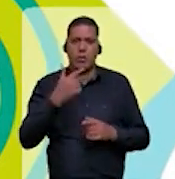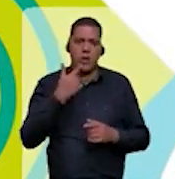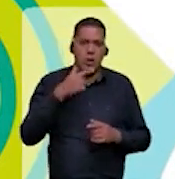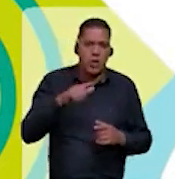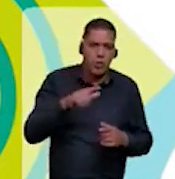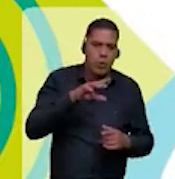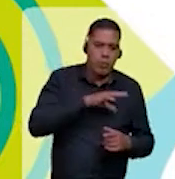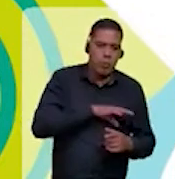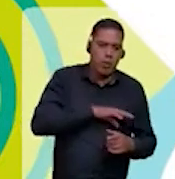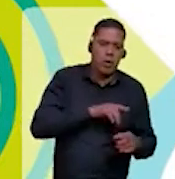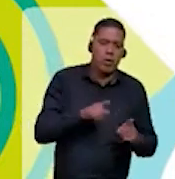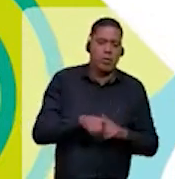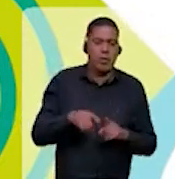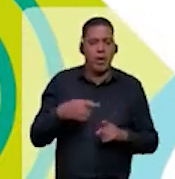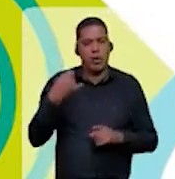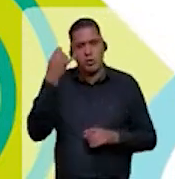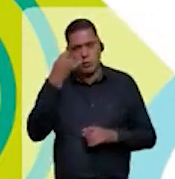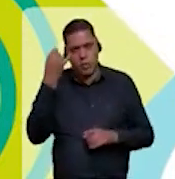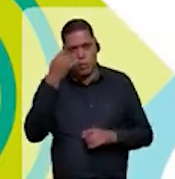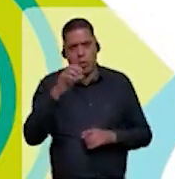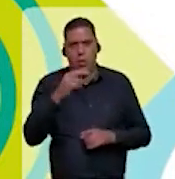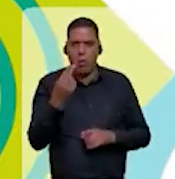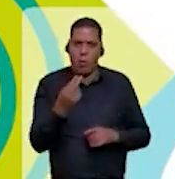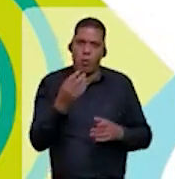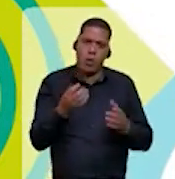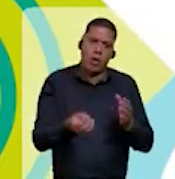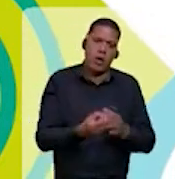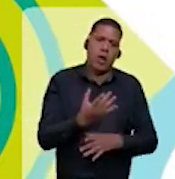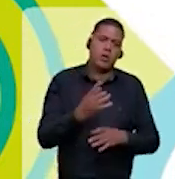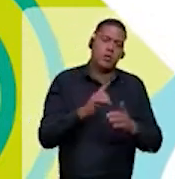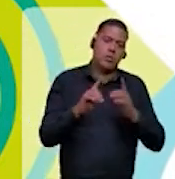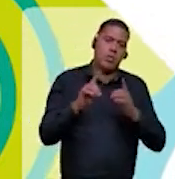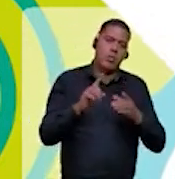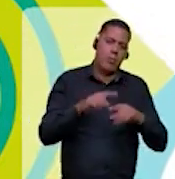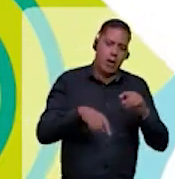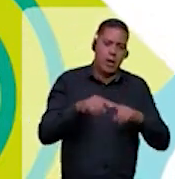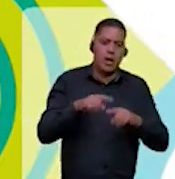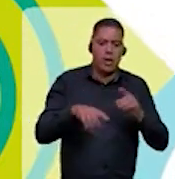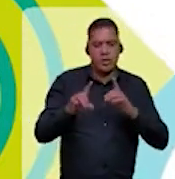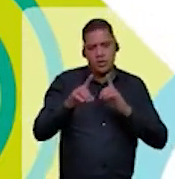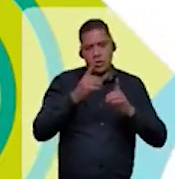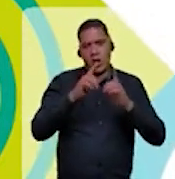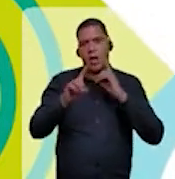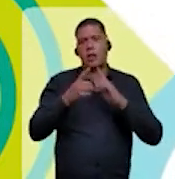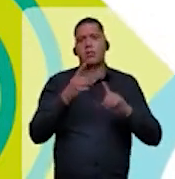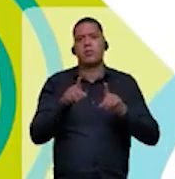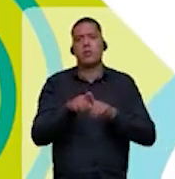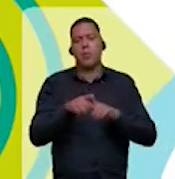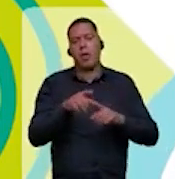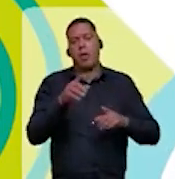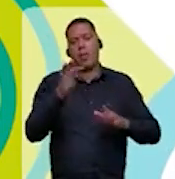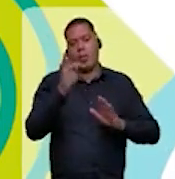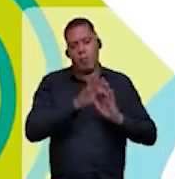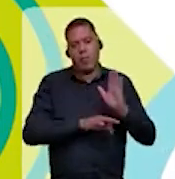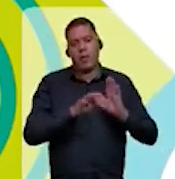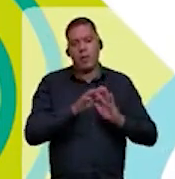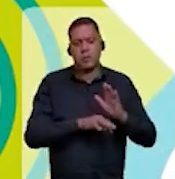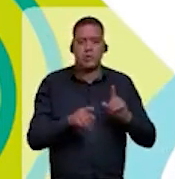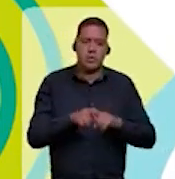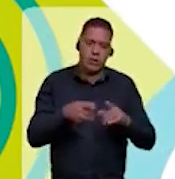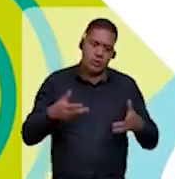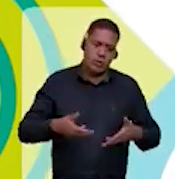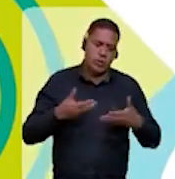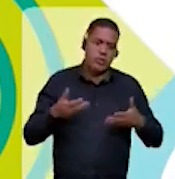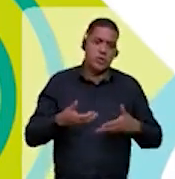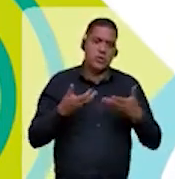a criação e o intercâmbio de materiais didáticos para ensino de línguas com base em textos literários o estímulo através